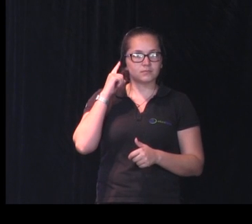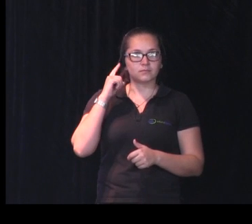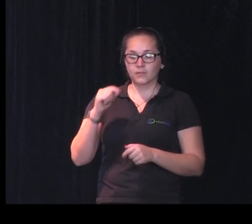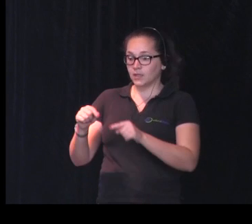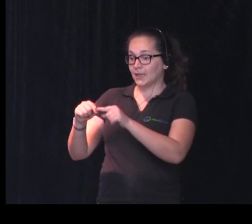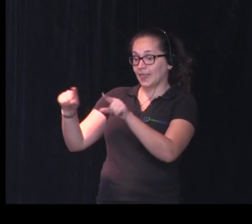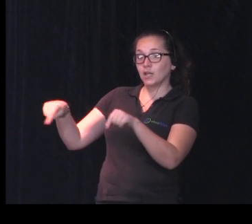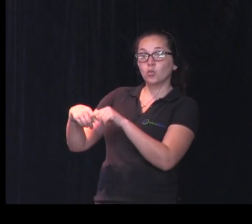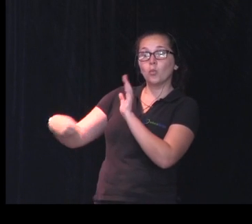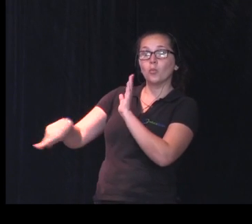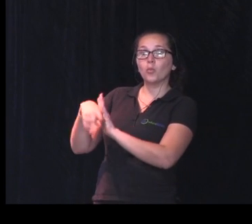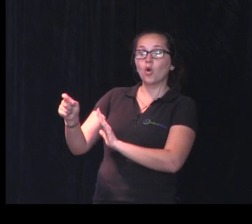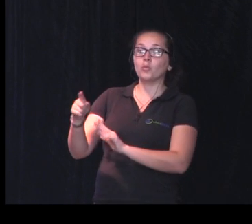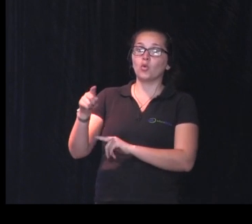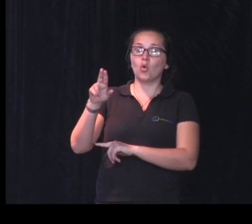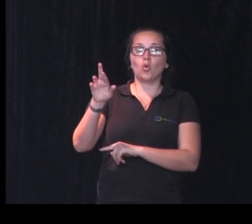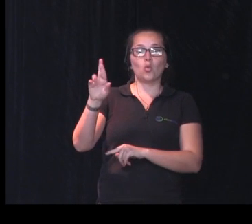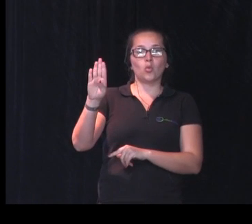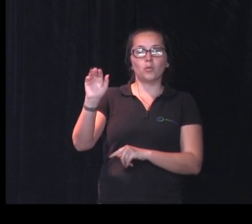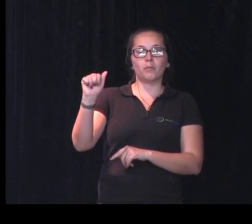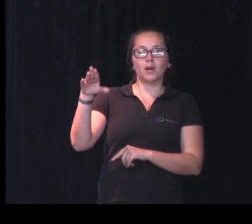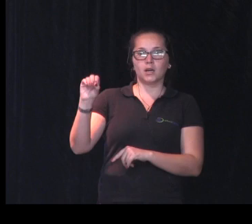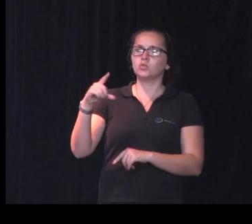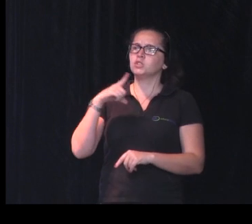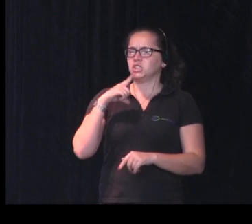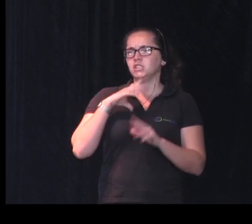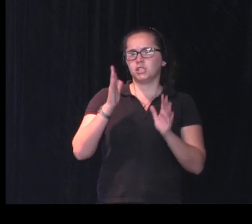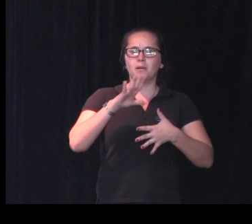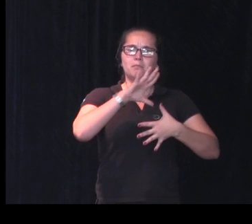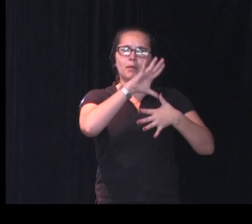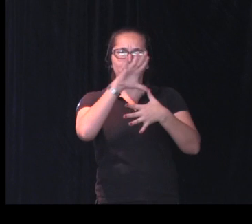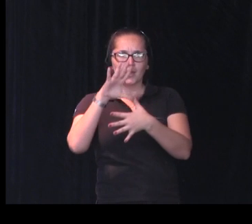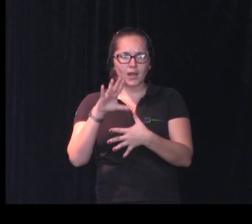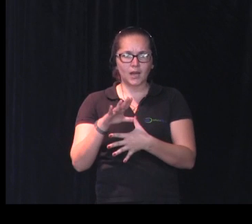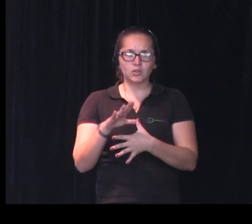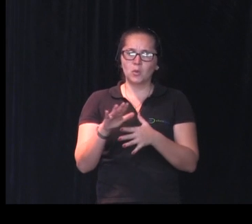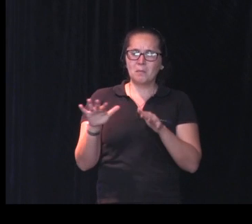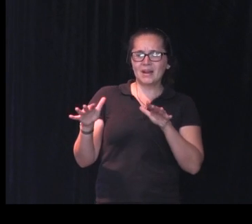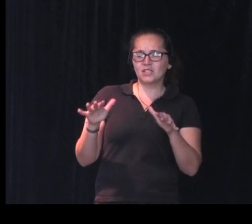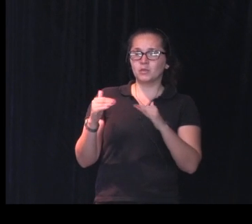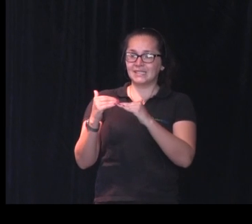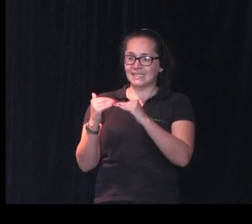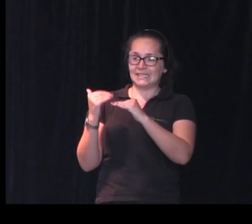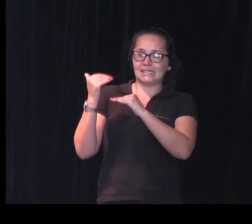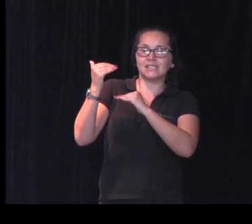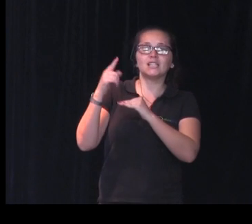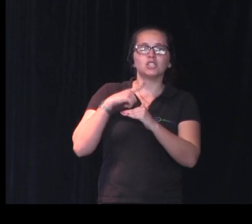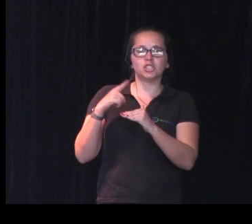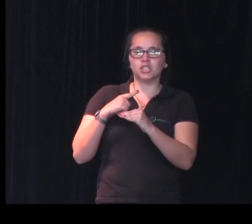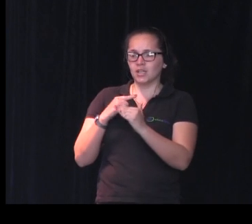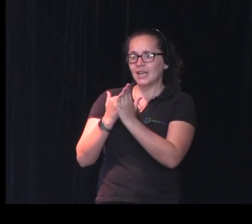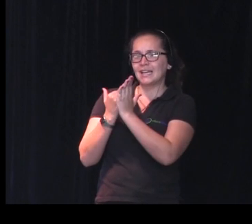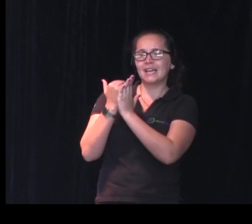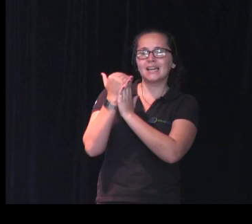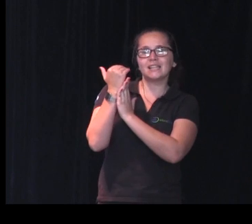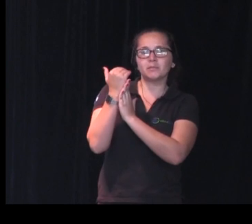da trecho urbano. Ele já tinha deixado uma pegada por cima da qual tinha passado o